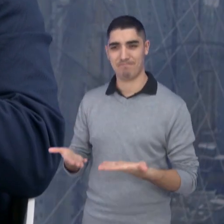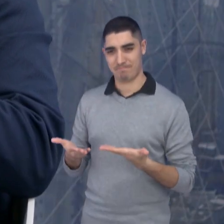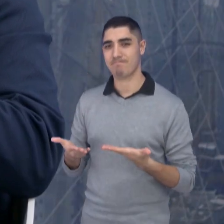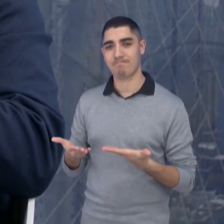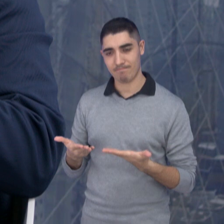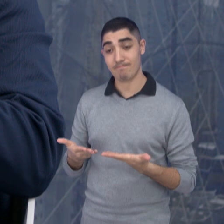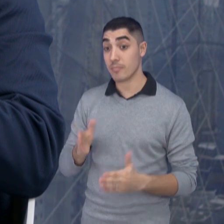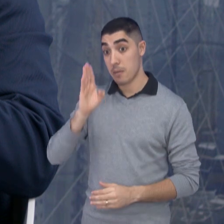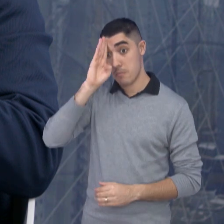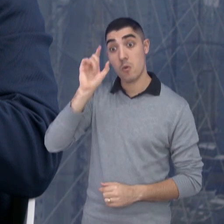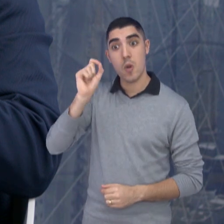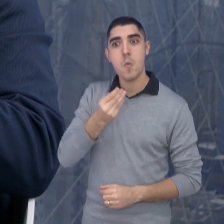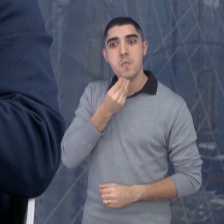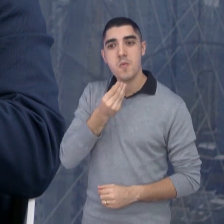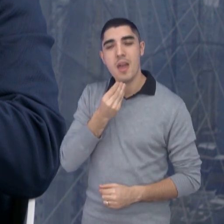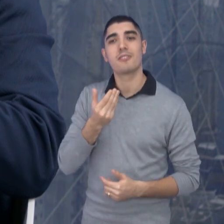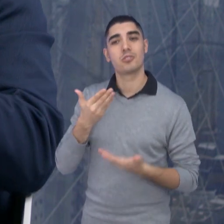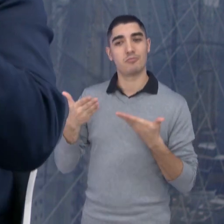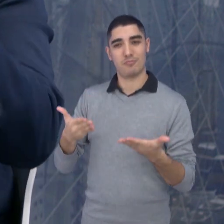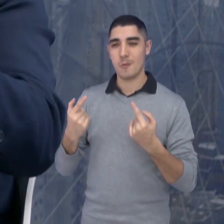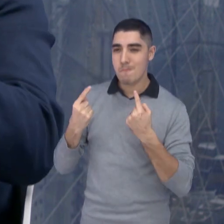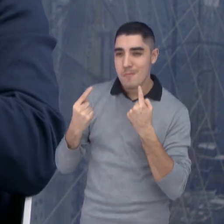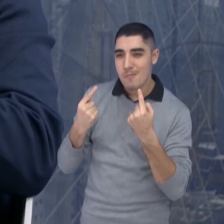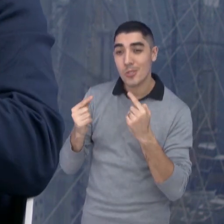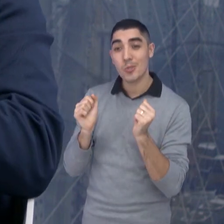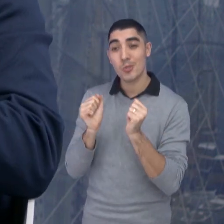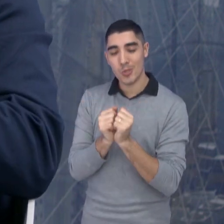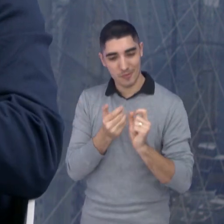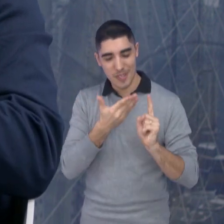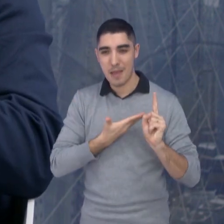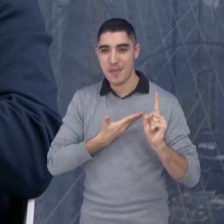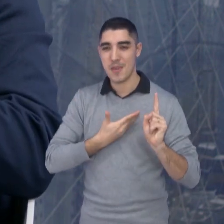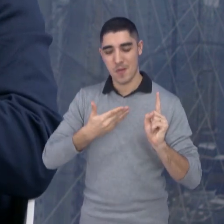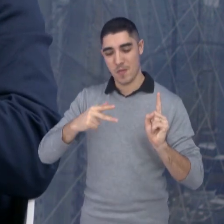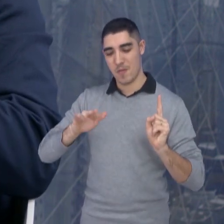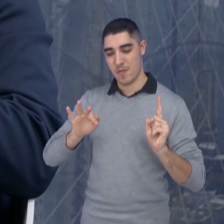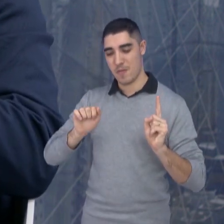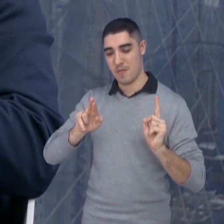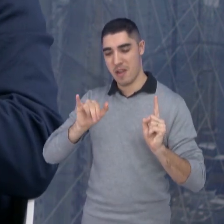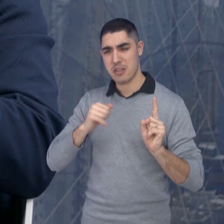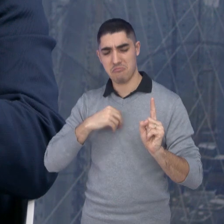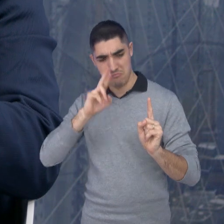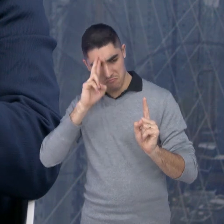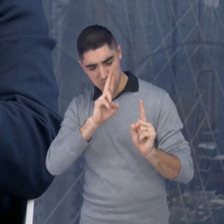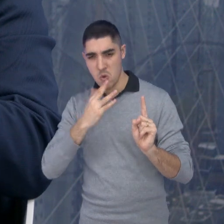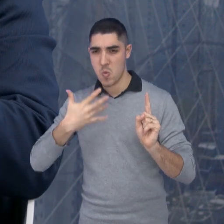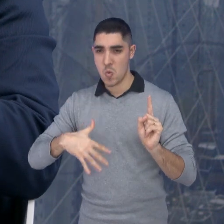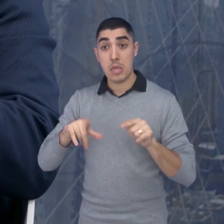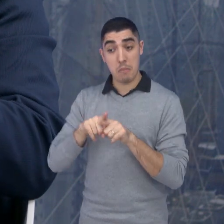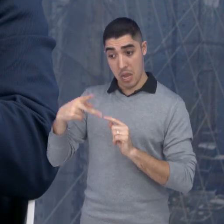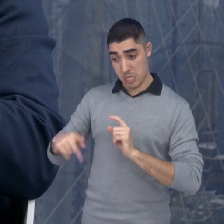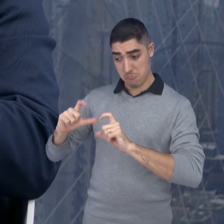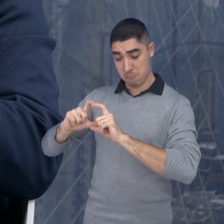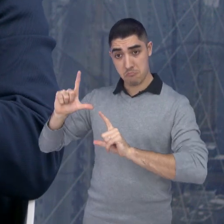e principalmente a oportunidade de poder fazer diálogo com meu amigo Faria. Eu tenho profundo respeito, né? E é aqui na TV Câmara, que é um